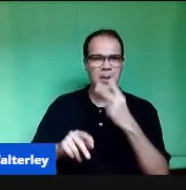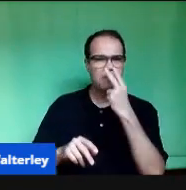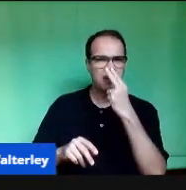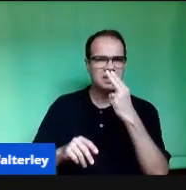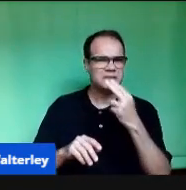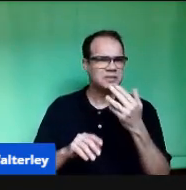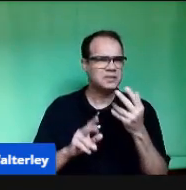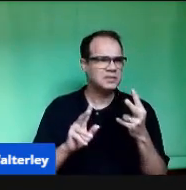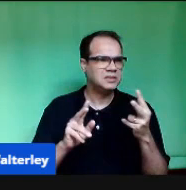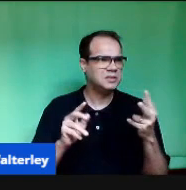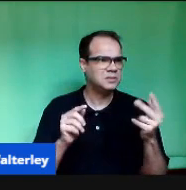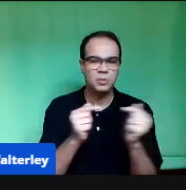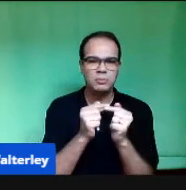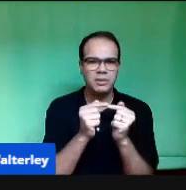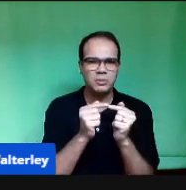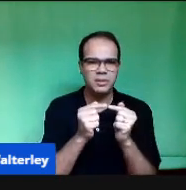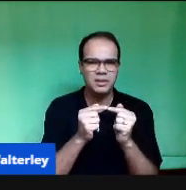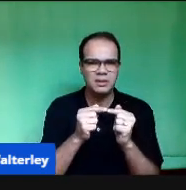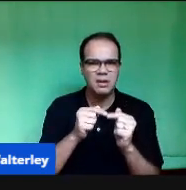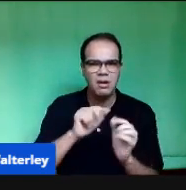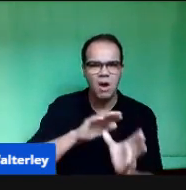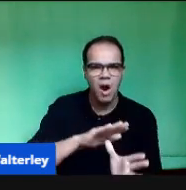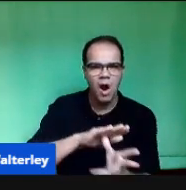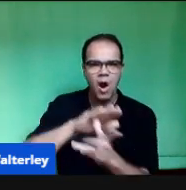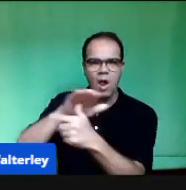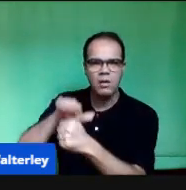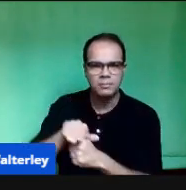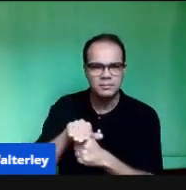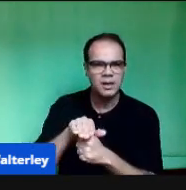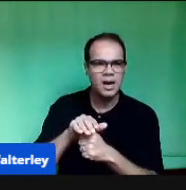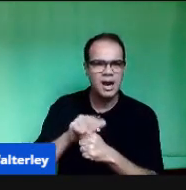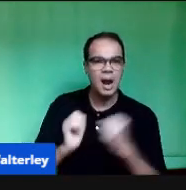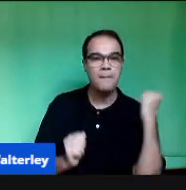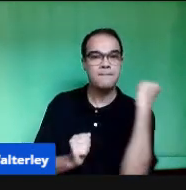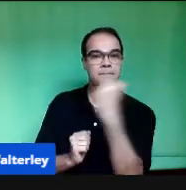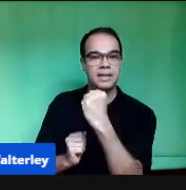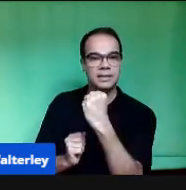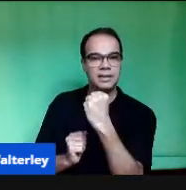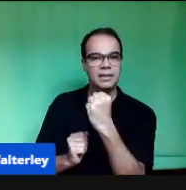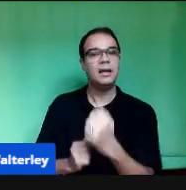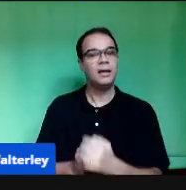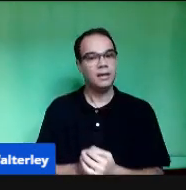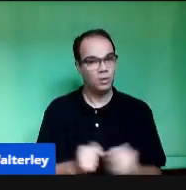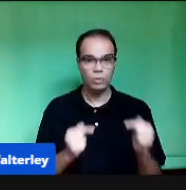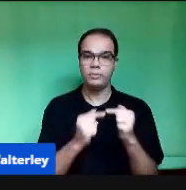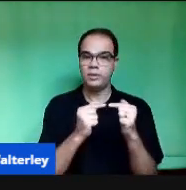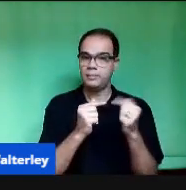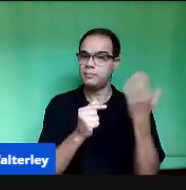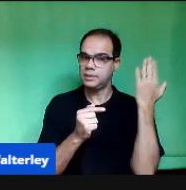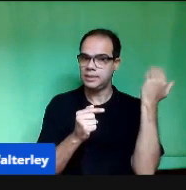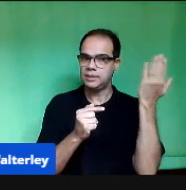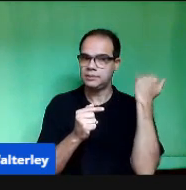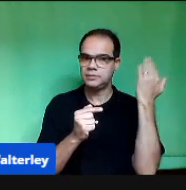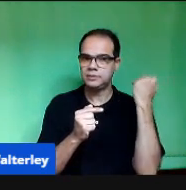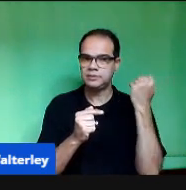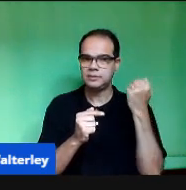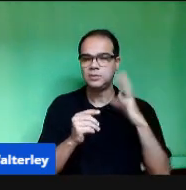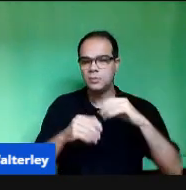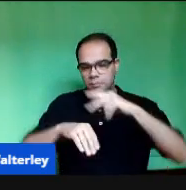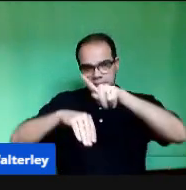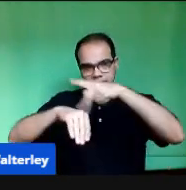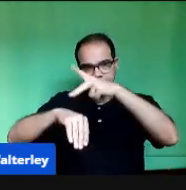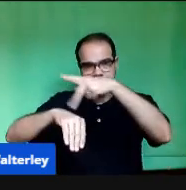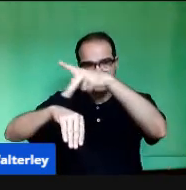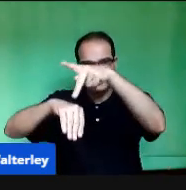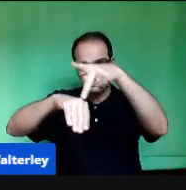agora eram utilizadas de outras formas naquela época. Então, nós temos mais de 70 países